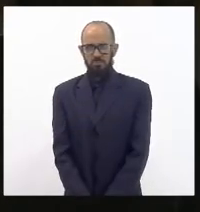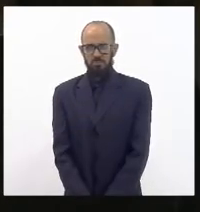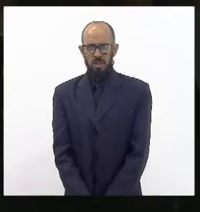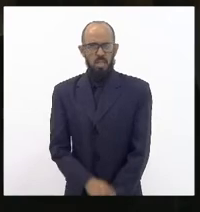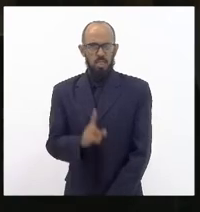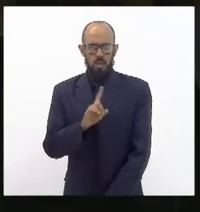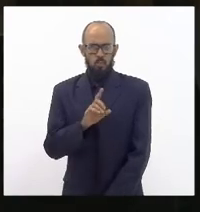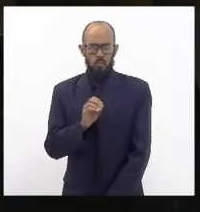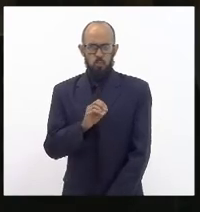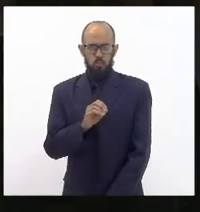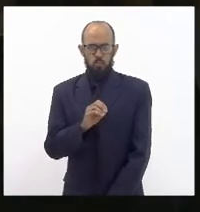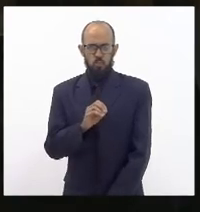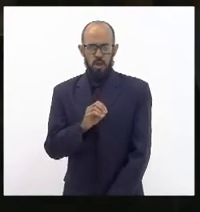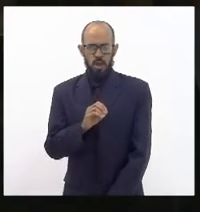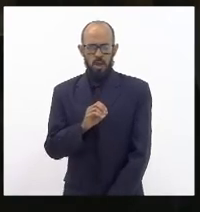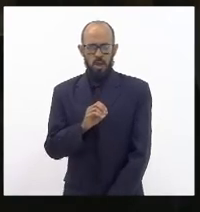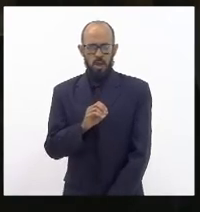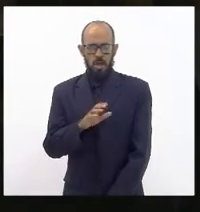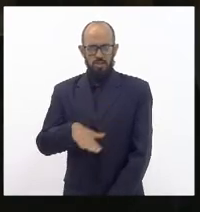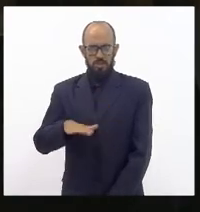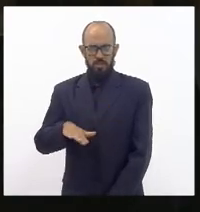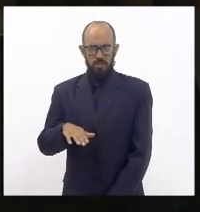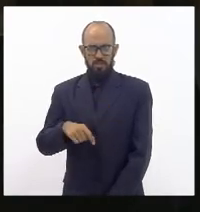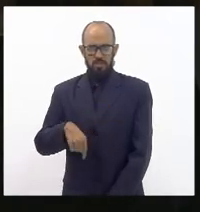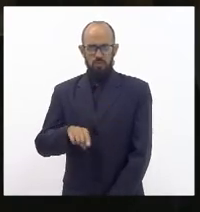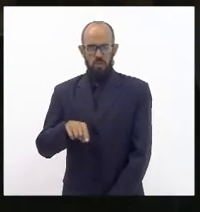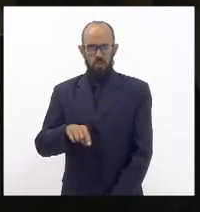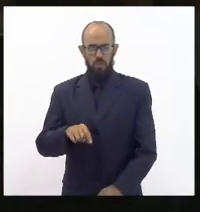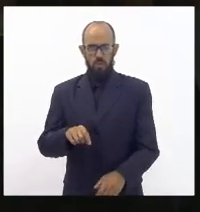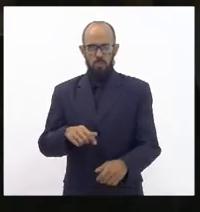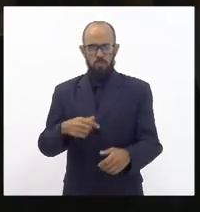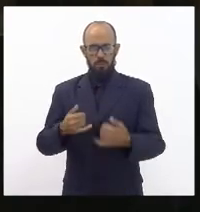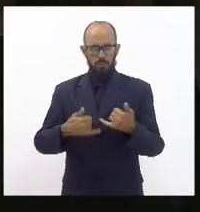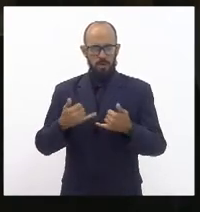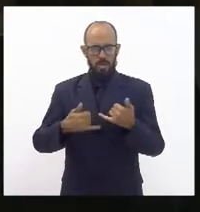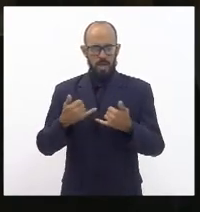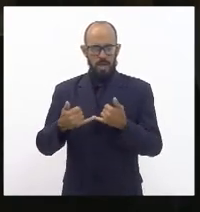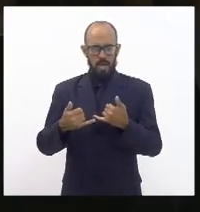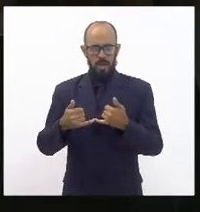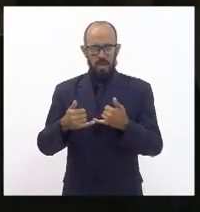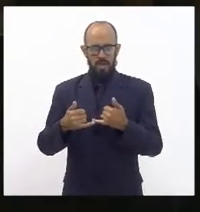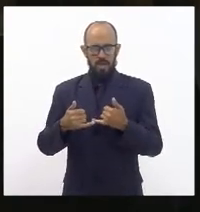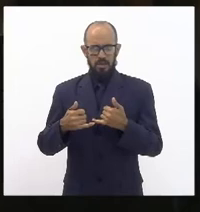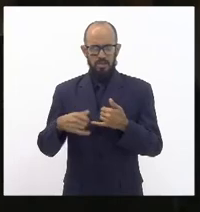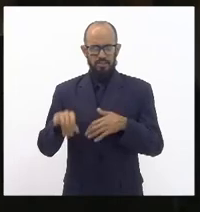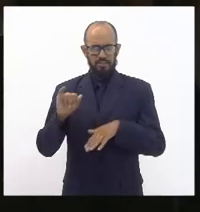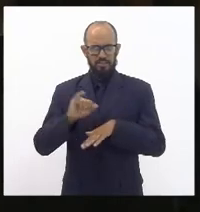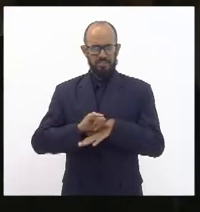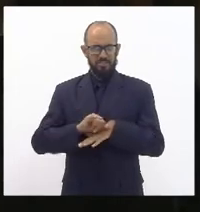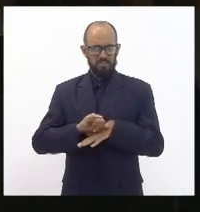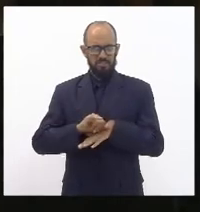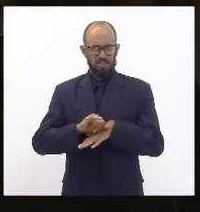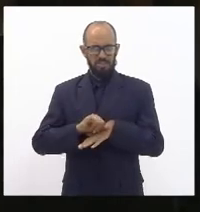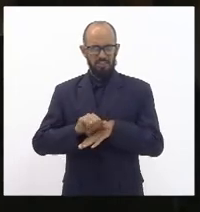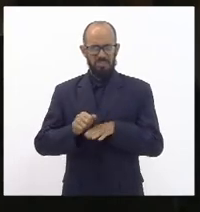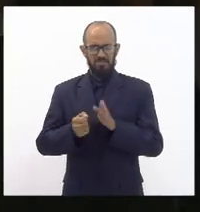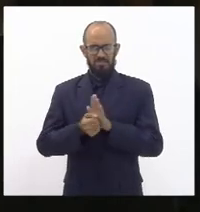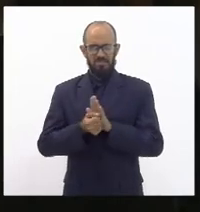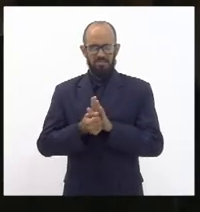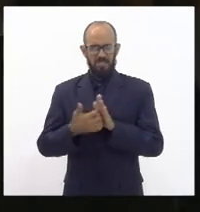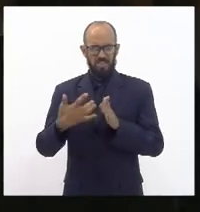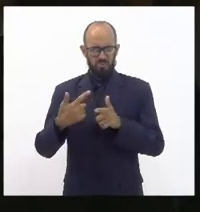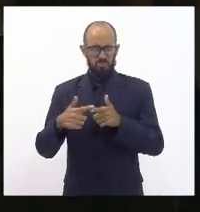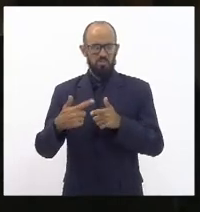vão correr Vão buscar um pouco espaço que tem para brincar em cima de várias